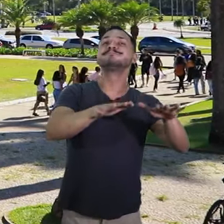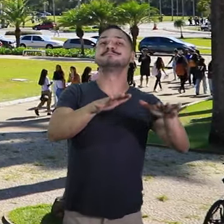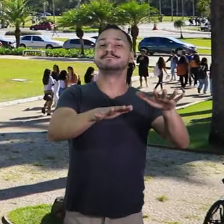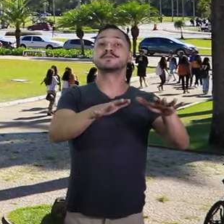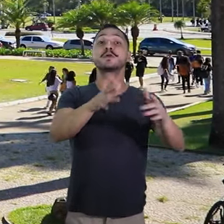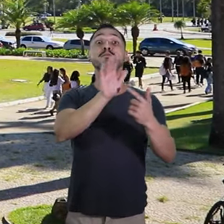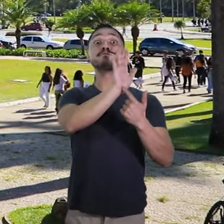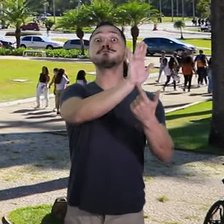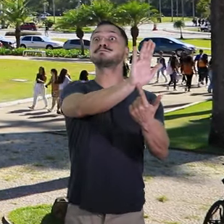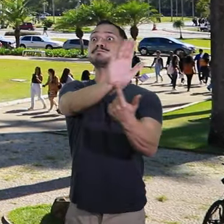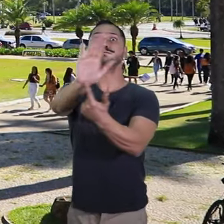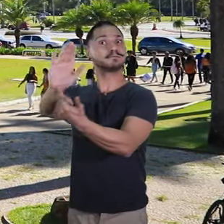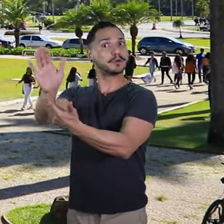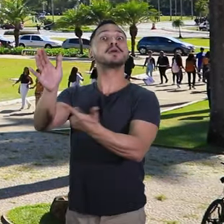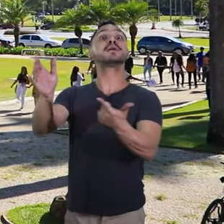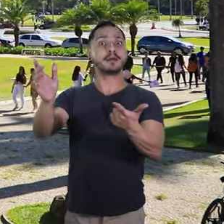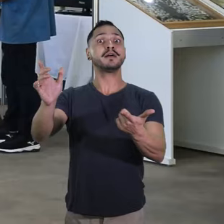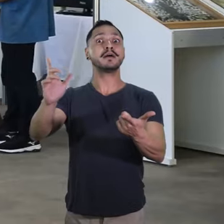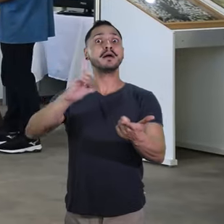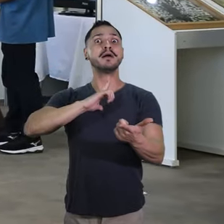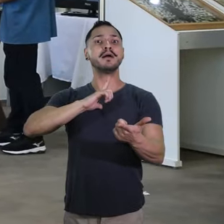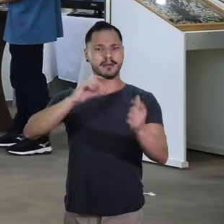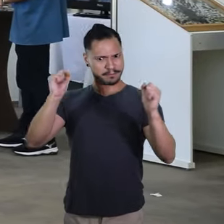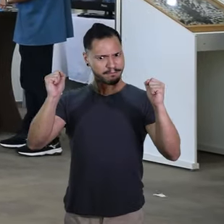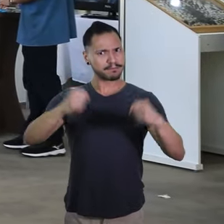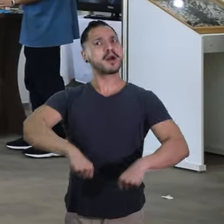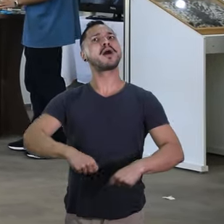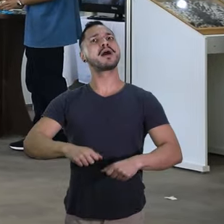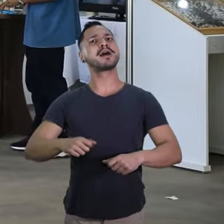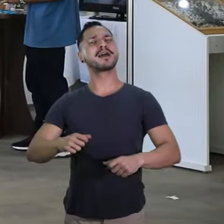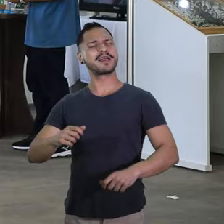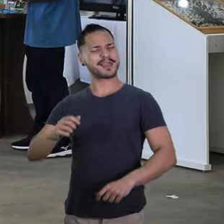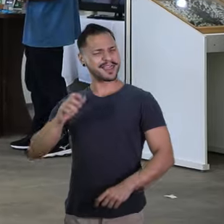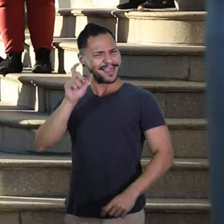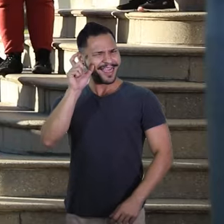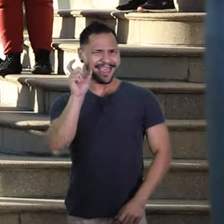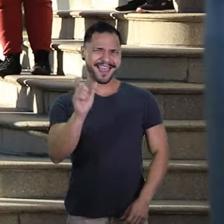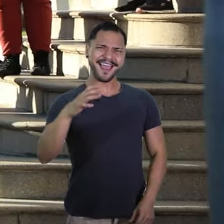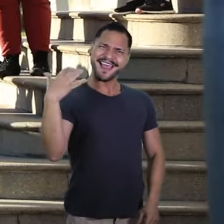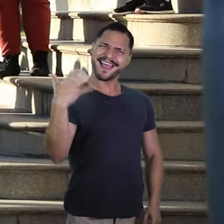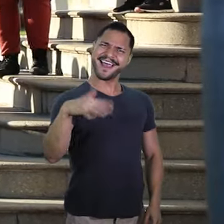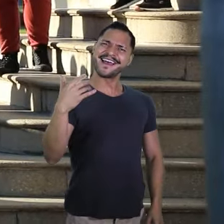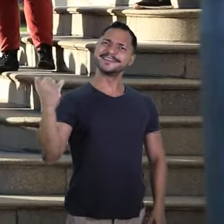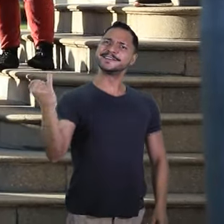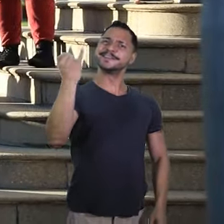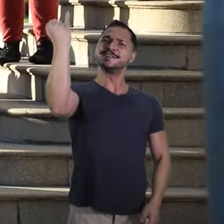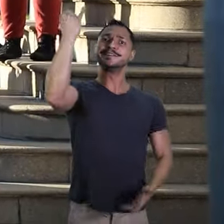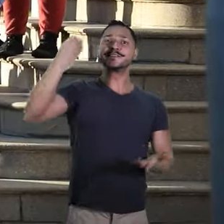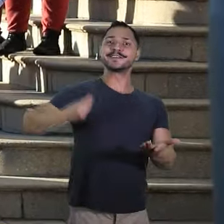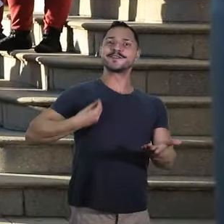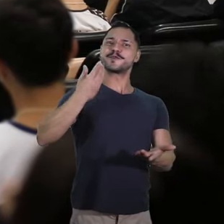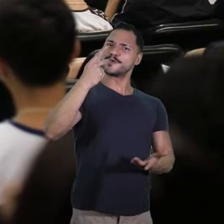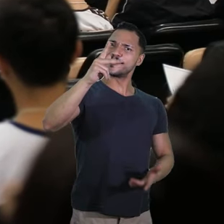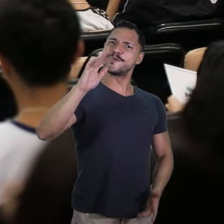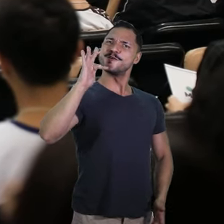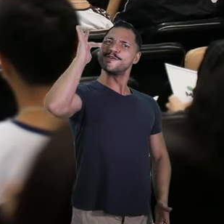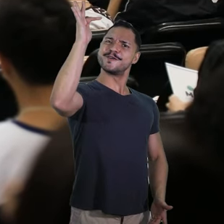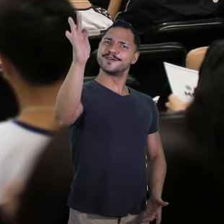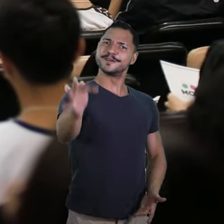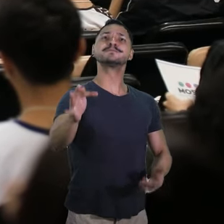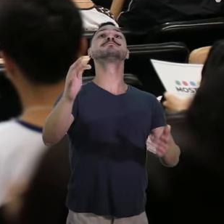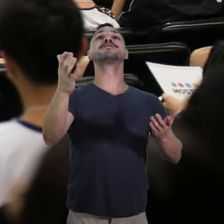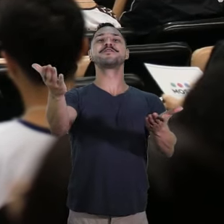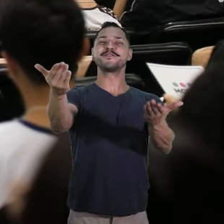uma vulnerabilidade socioeconômica, mostrando para eles o quão viável é e o quão interessante e importante para a